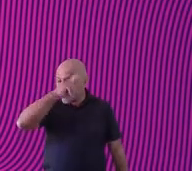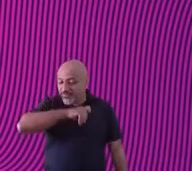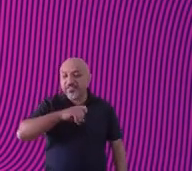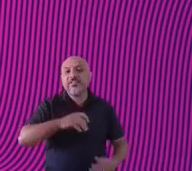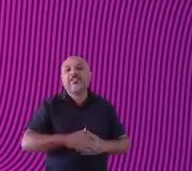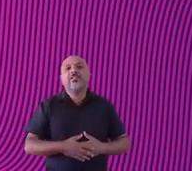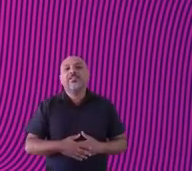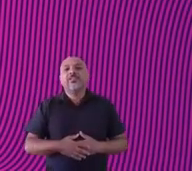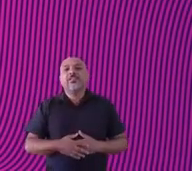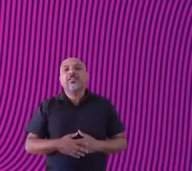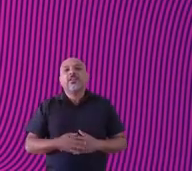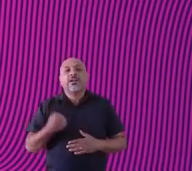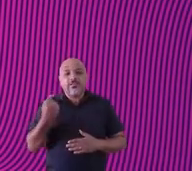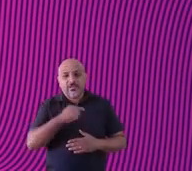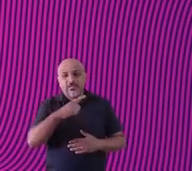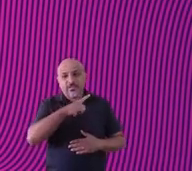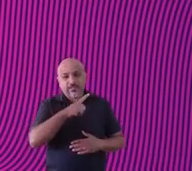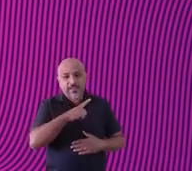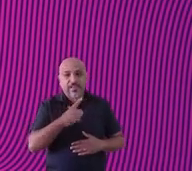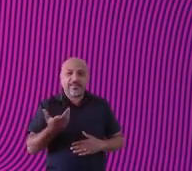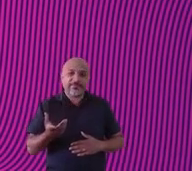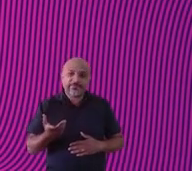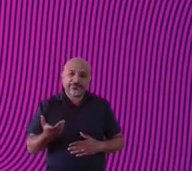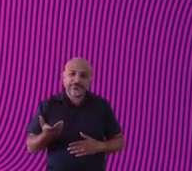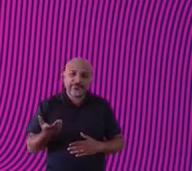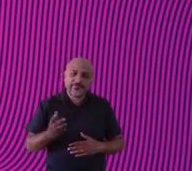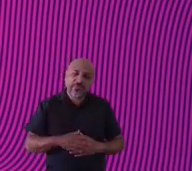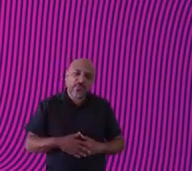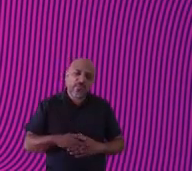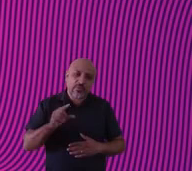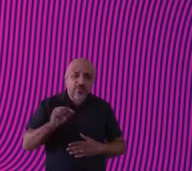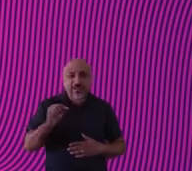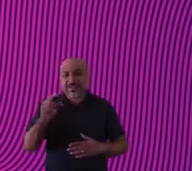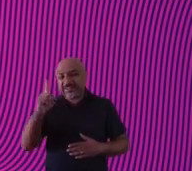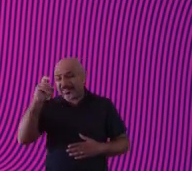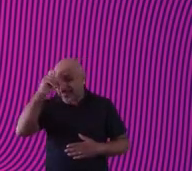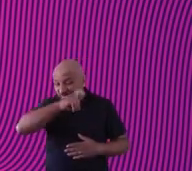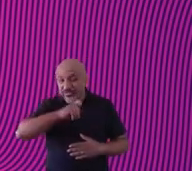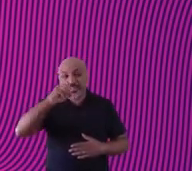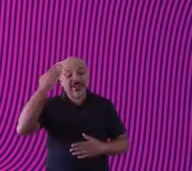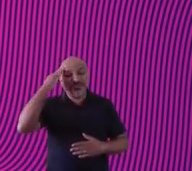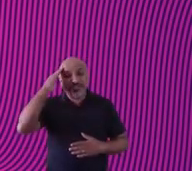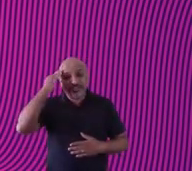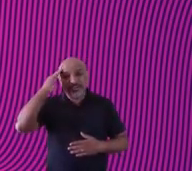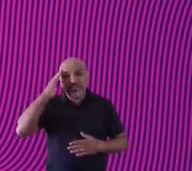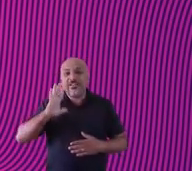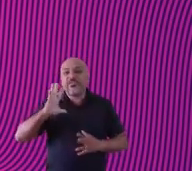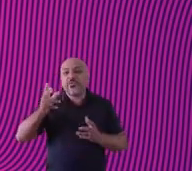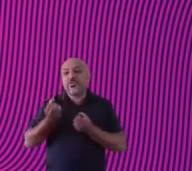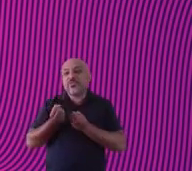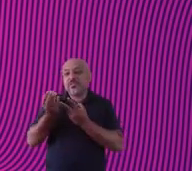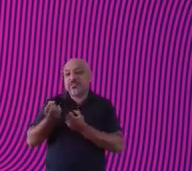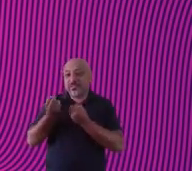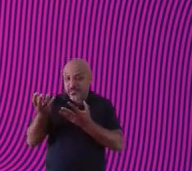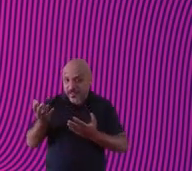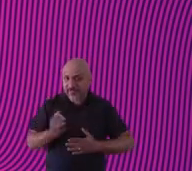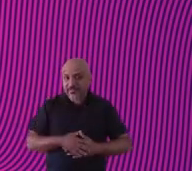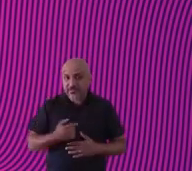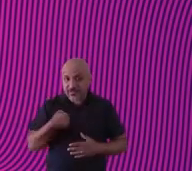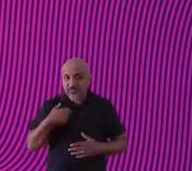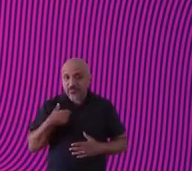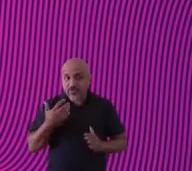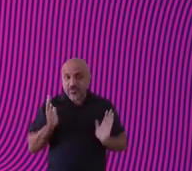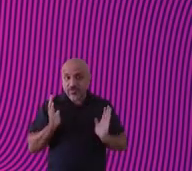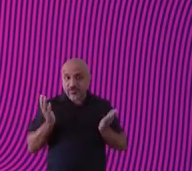e a gente acaba ficando um pouco a uma certa dificuldade em interpretar todos esses dados eu quero colocar num